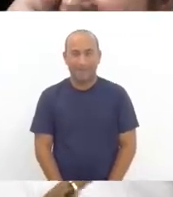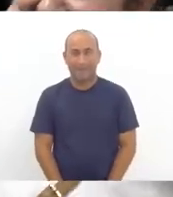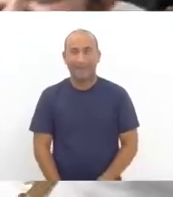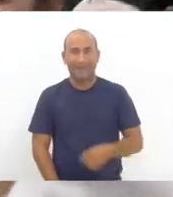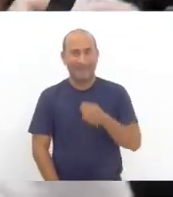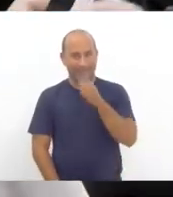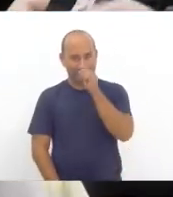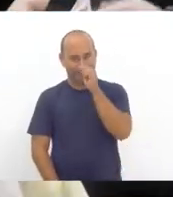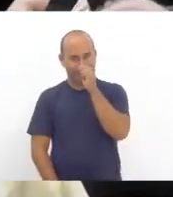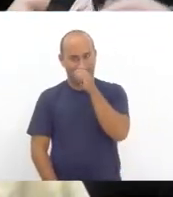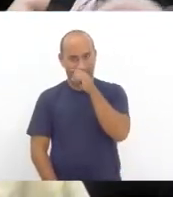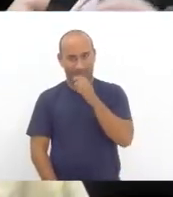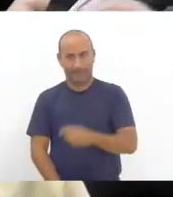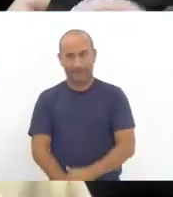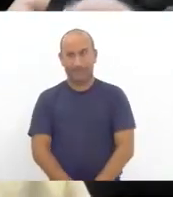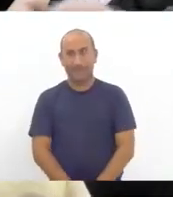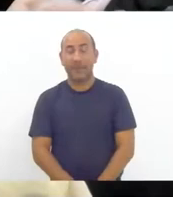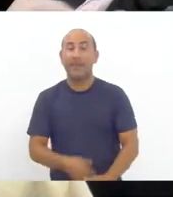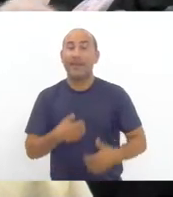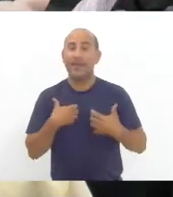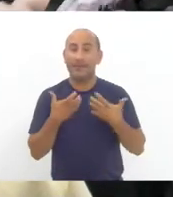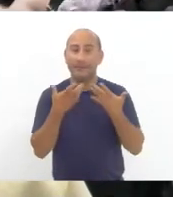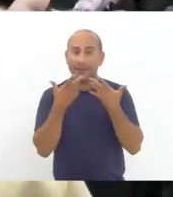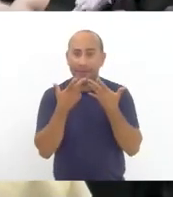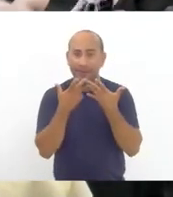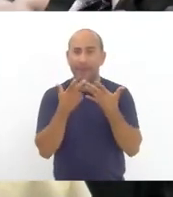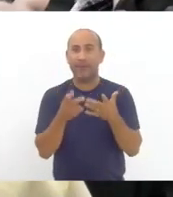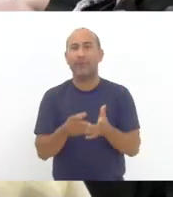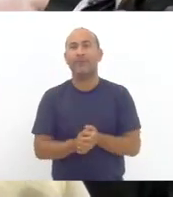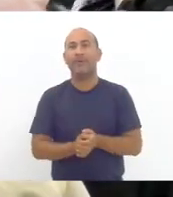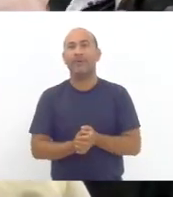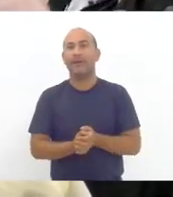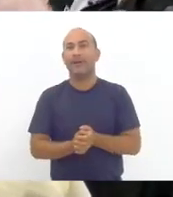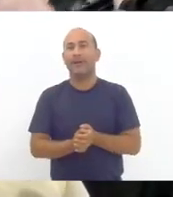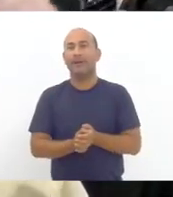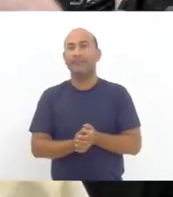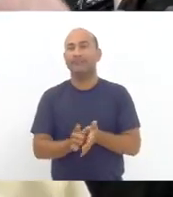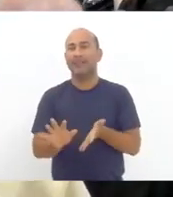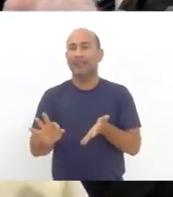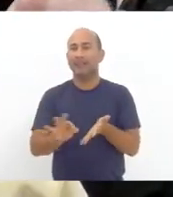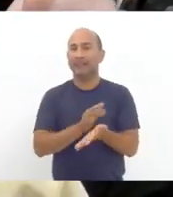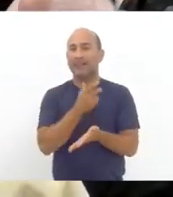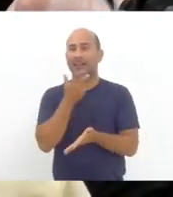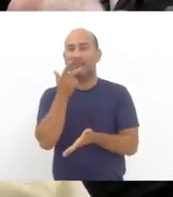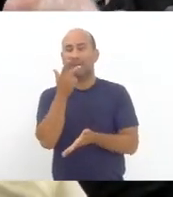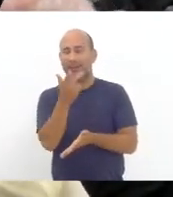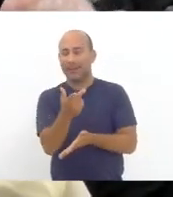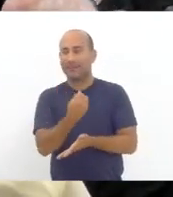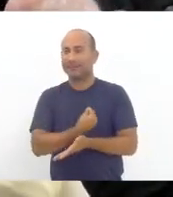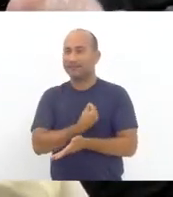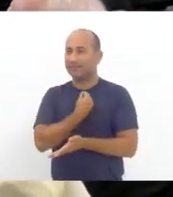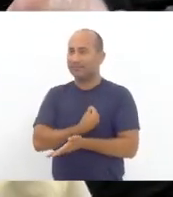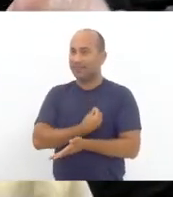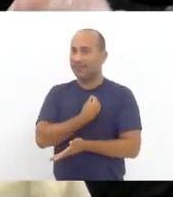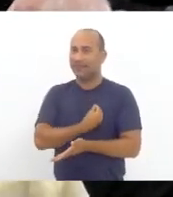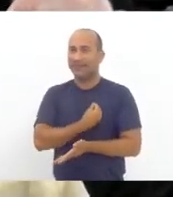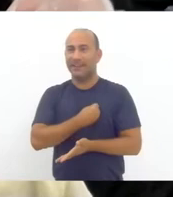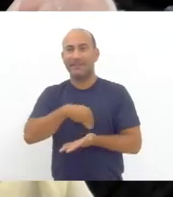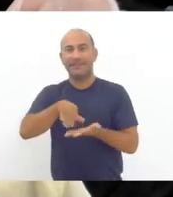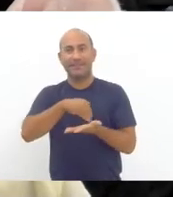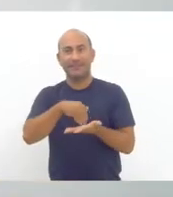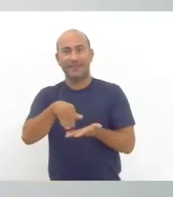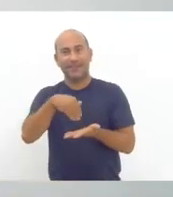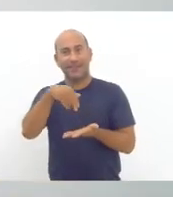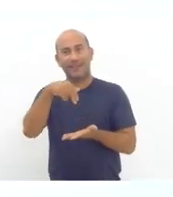Olha eu quero registrar aqui a presença do nosso querido secretário Nelson Rocha